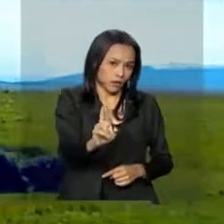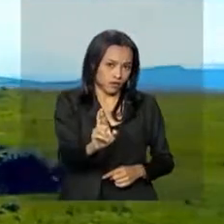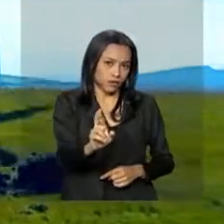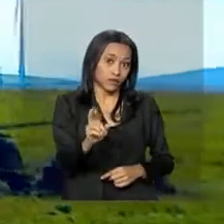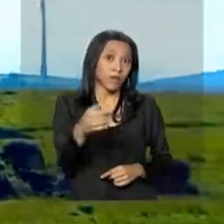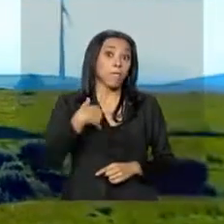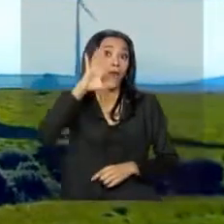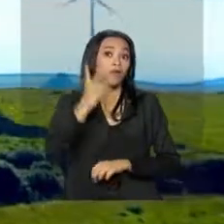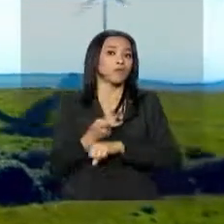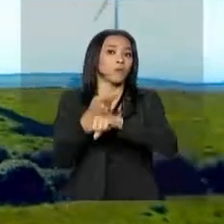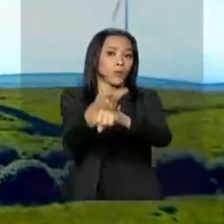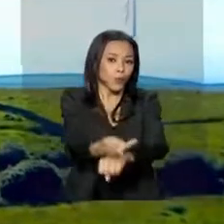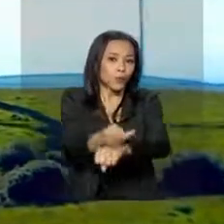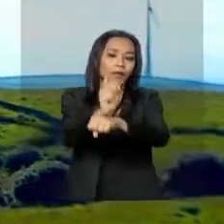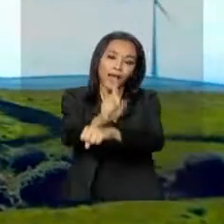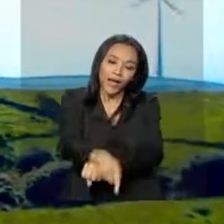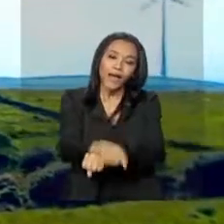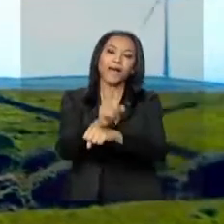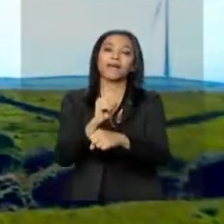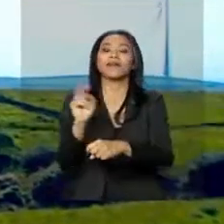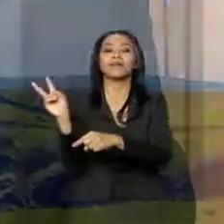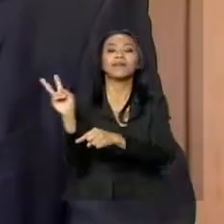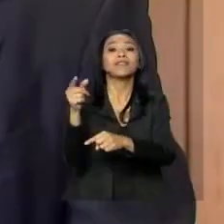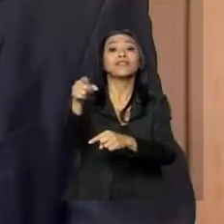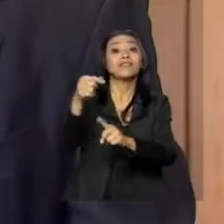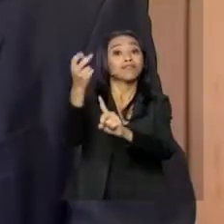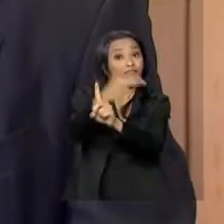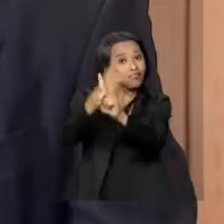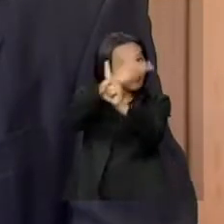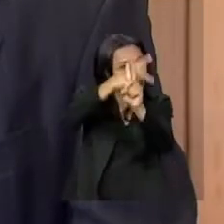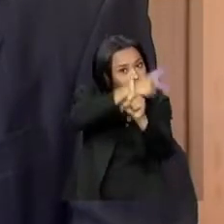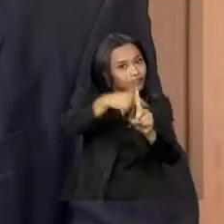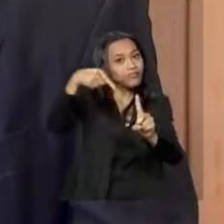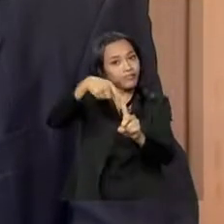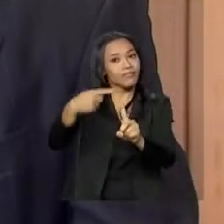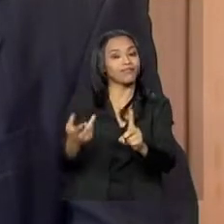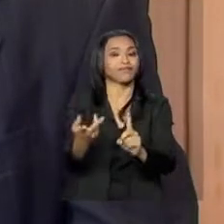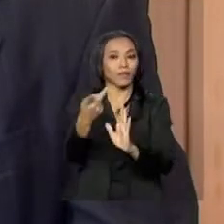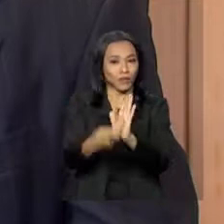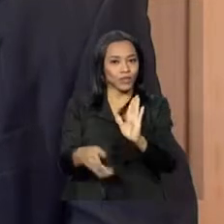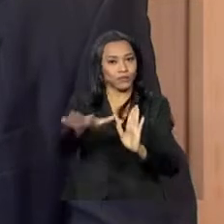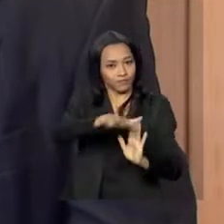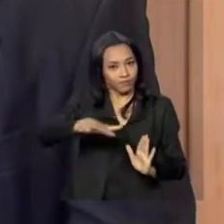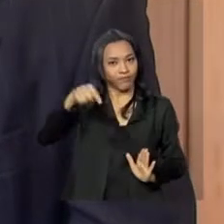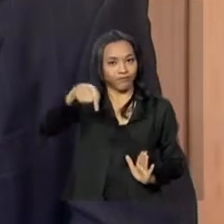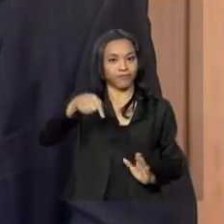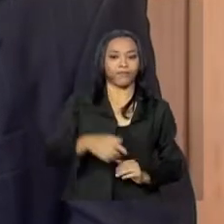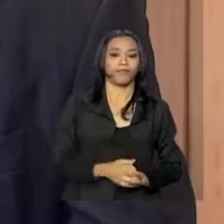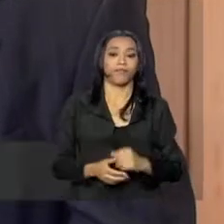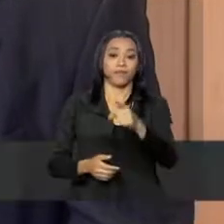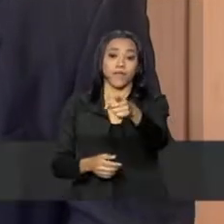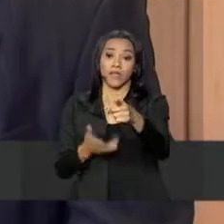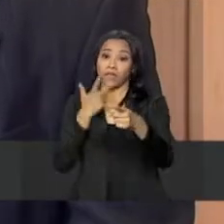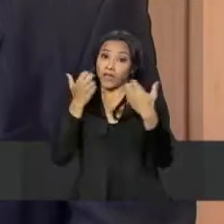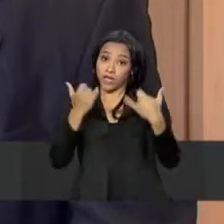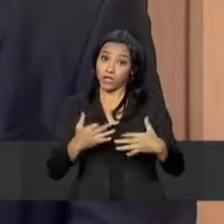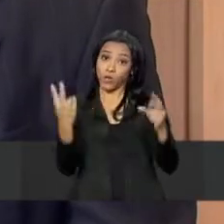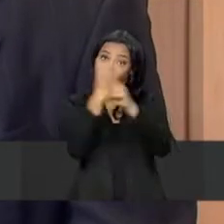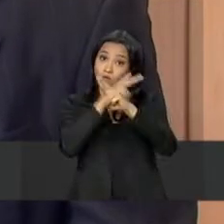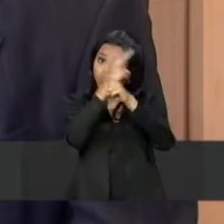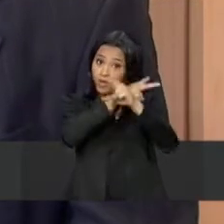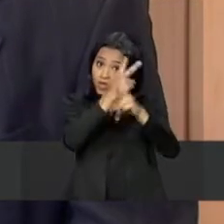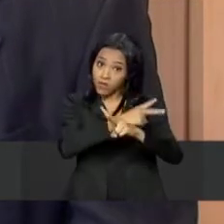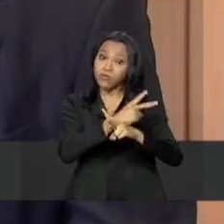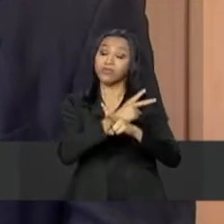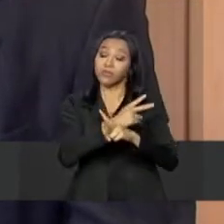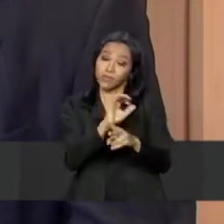maior procura é por financiamento de eólicas. O vento ele tem uma certa distribuição no Brasil. É claro que